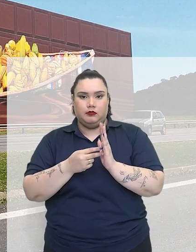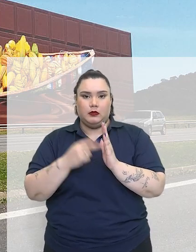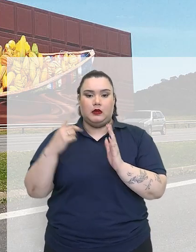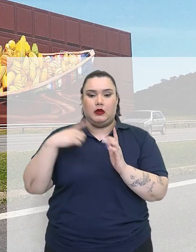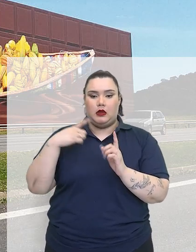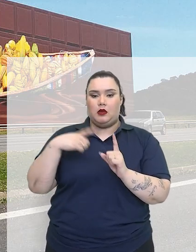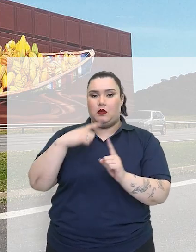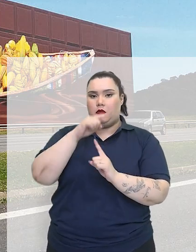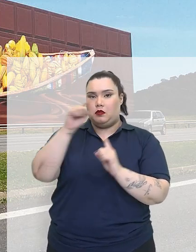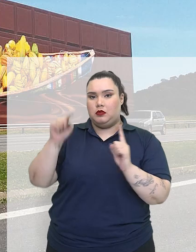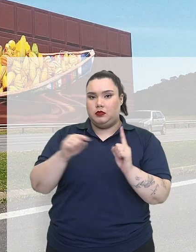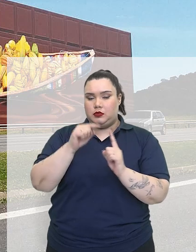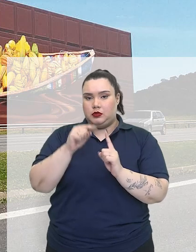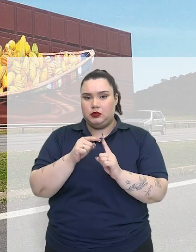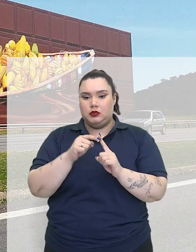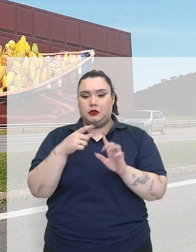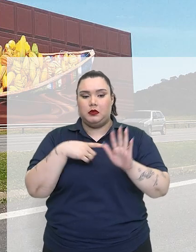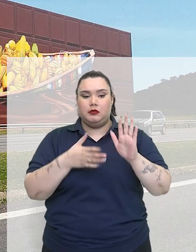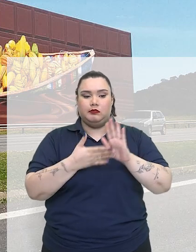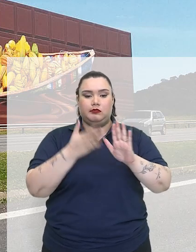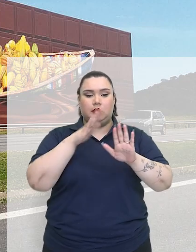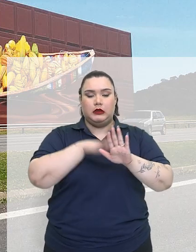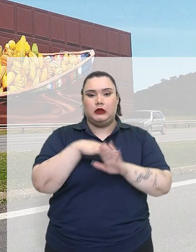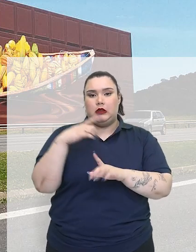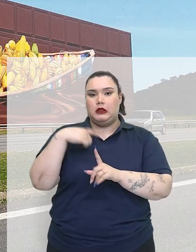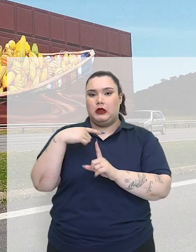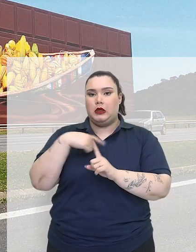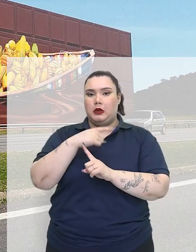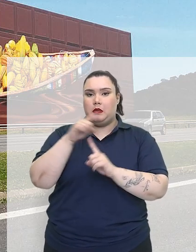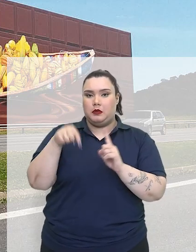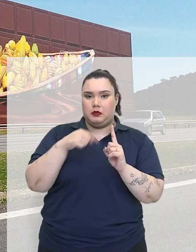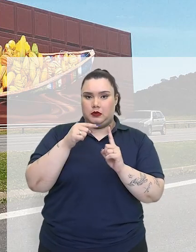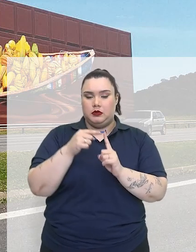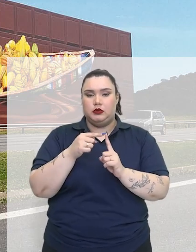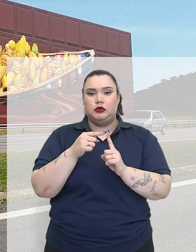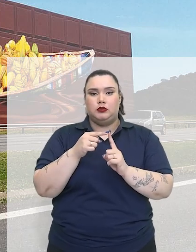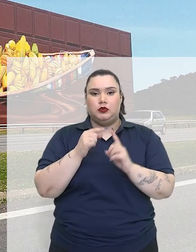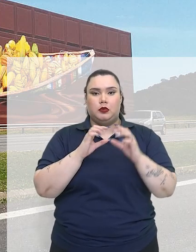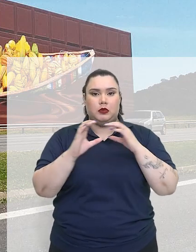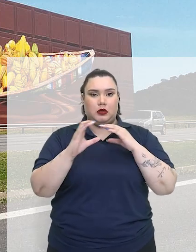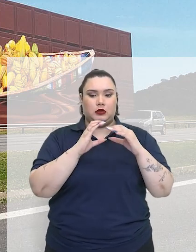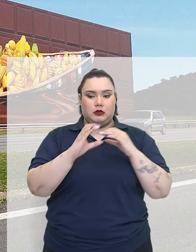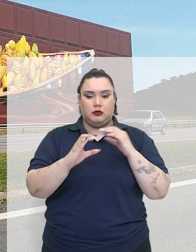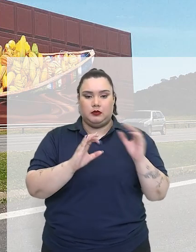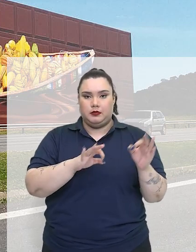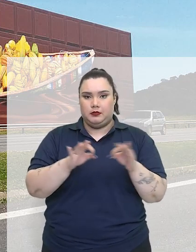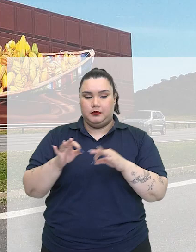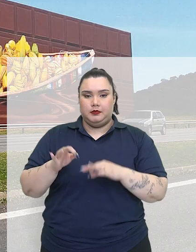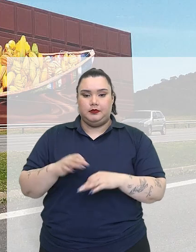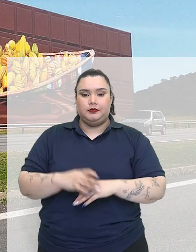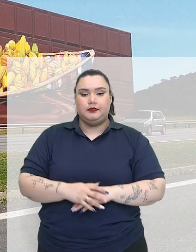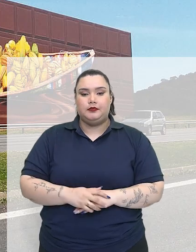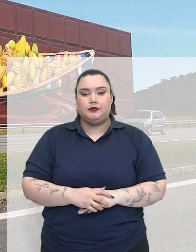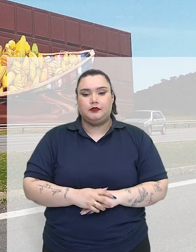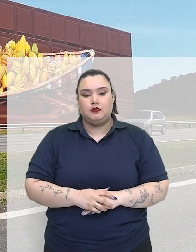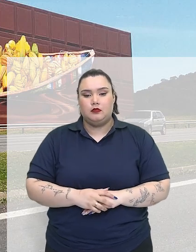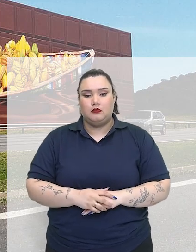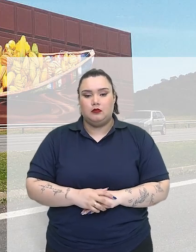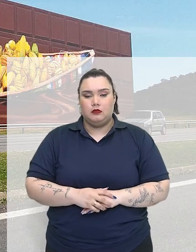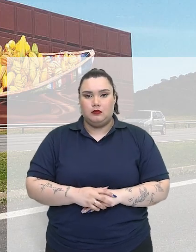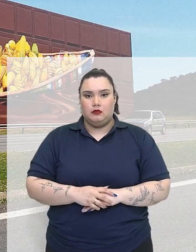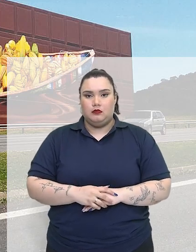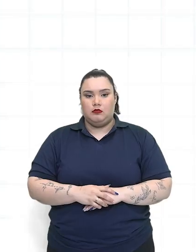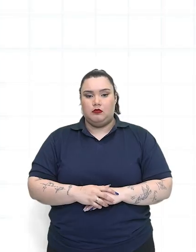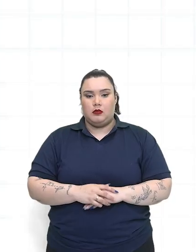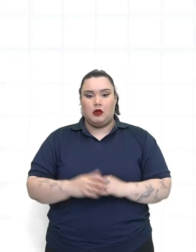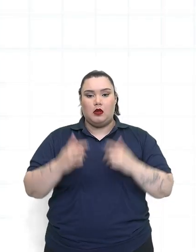função, tem por trás ali uma intencionalidade em comunicar algo, certo? Então,